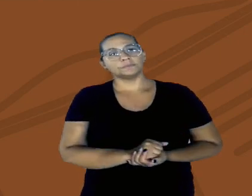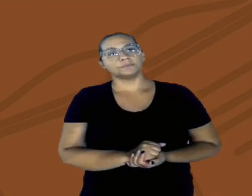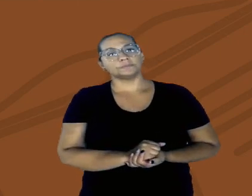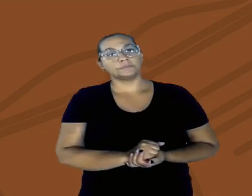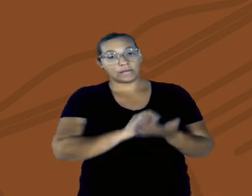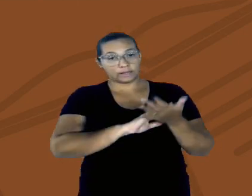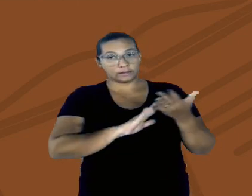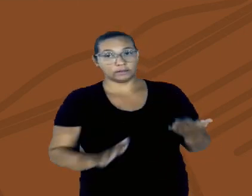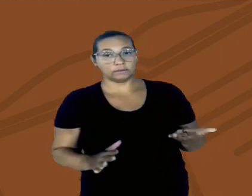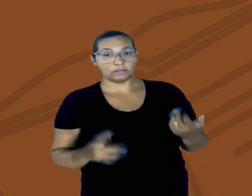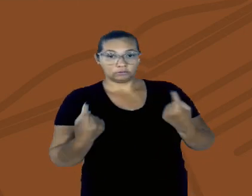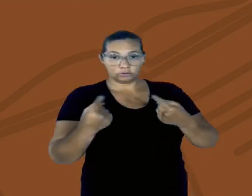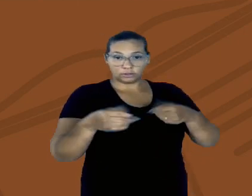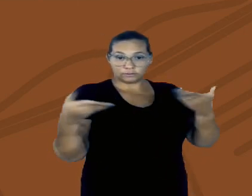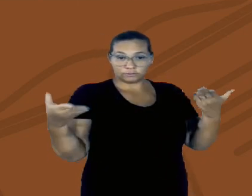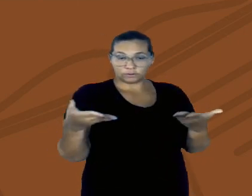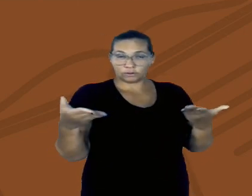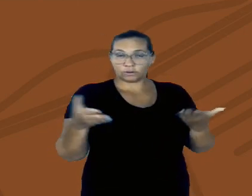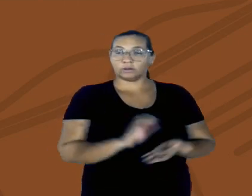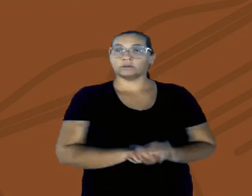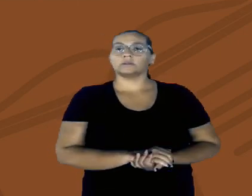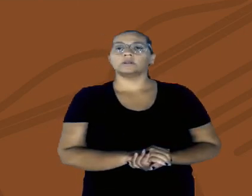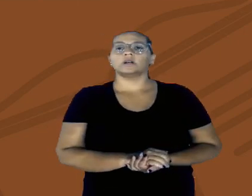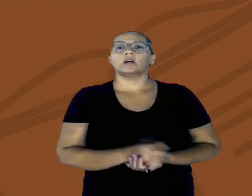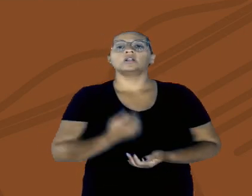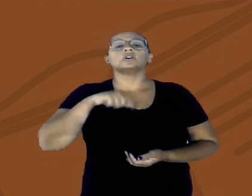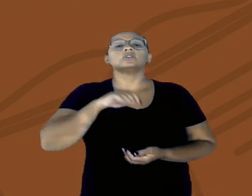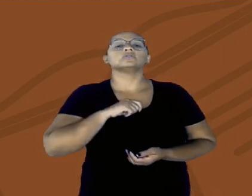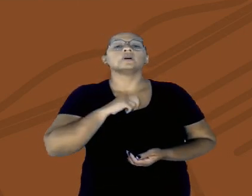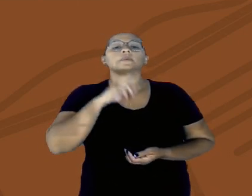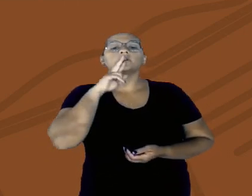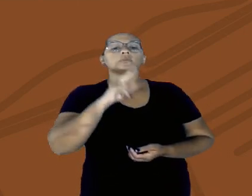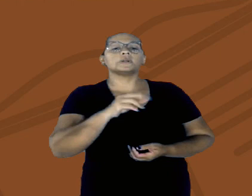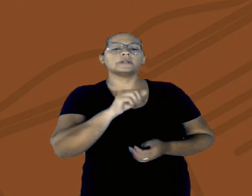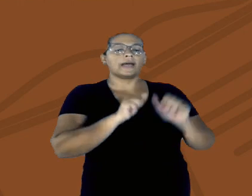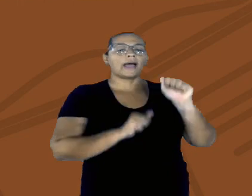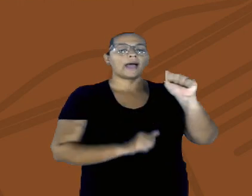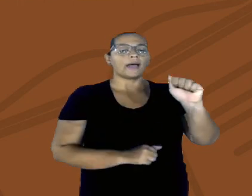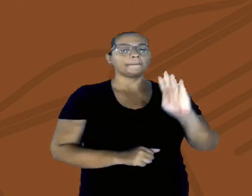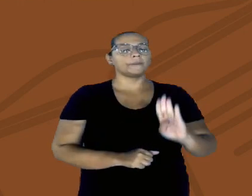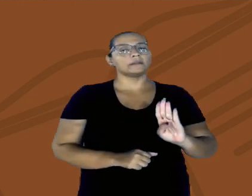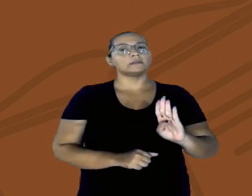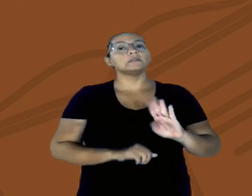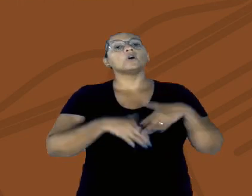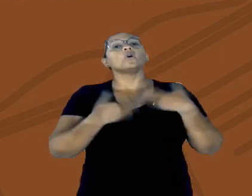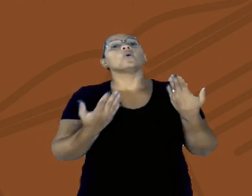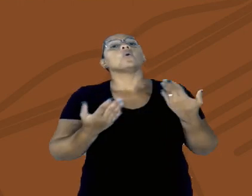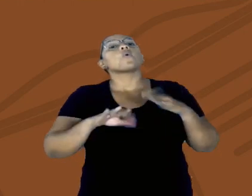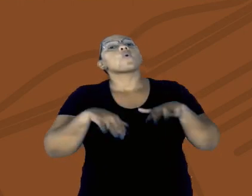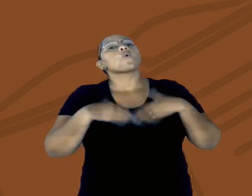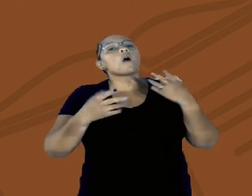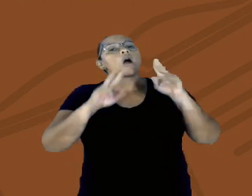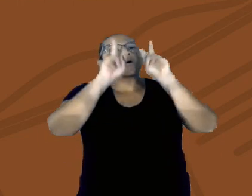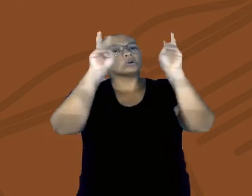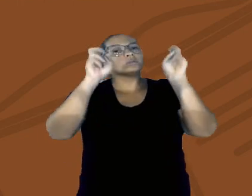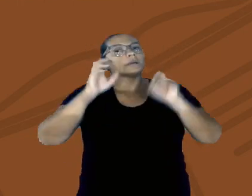do desafio, vamos responder a letra A e a letra B? Qual o tema central? Você pode falar relação